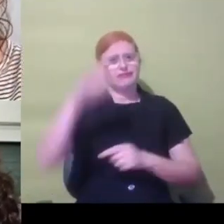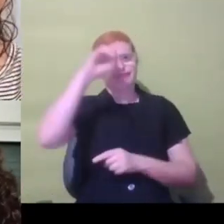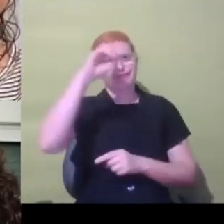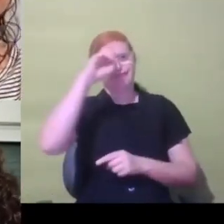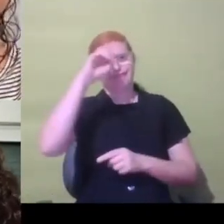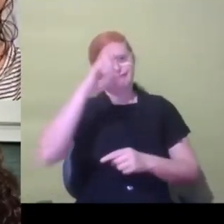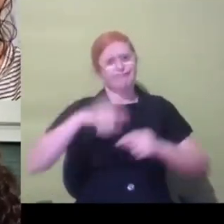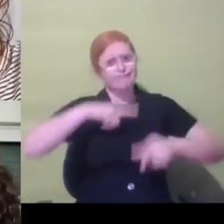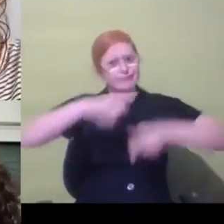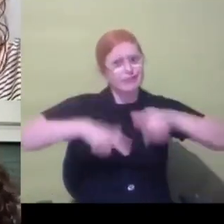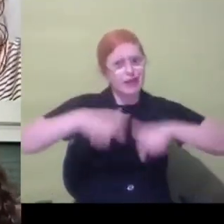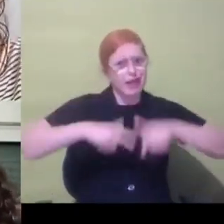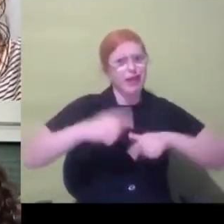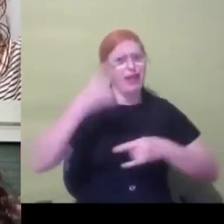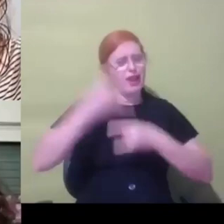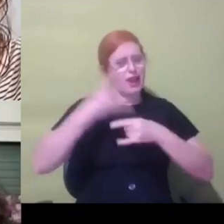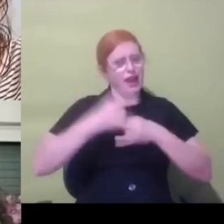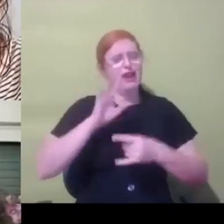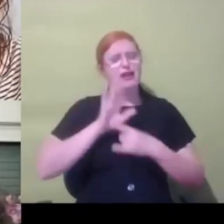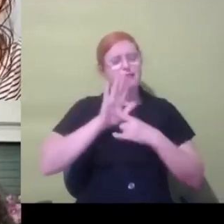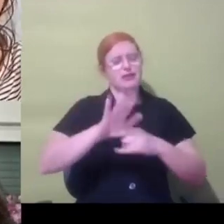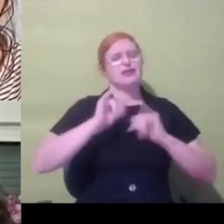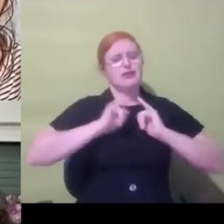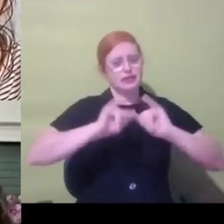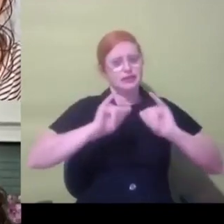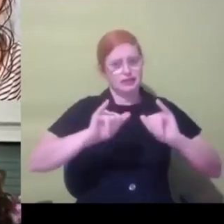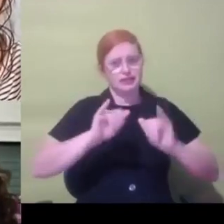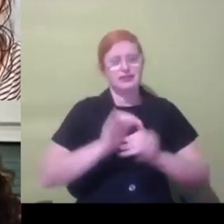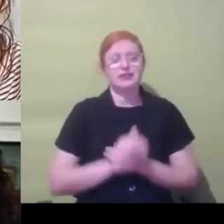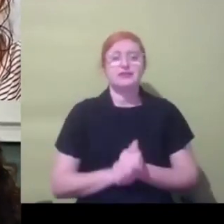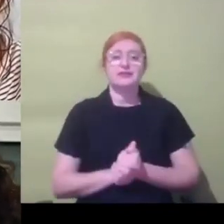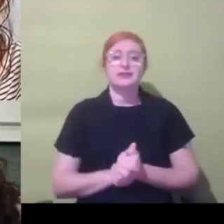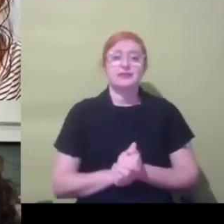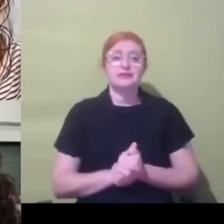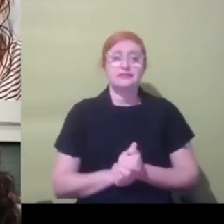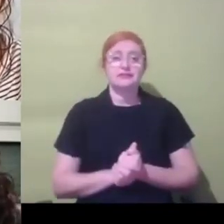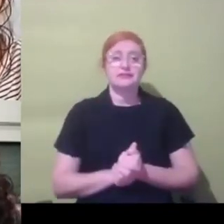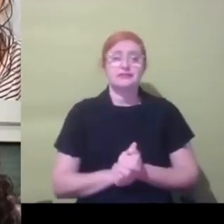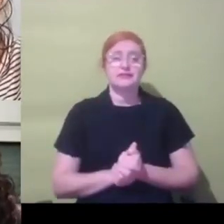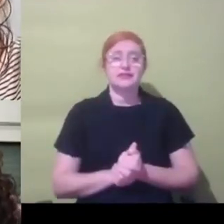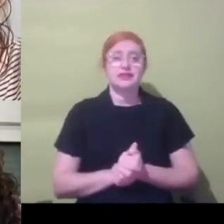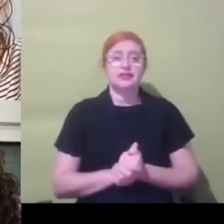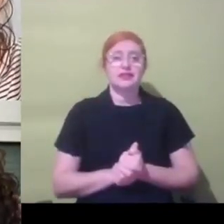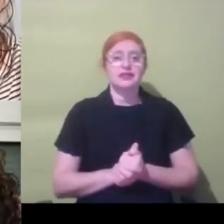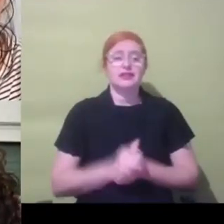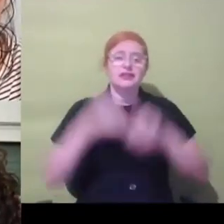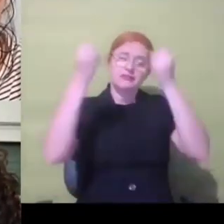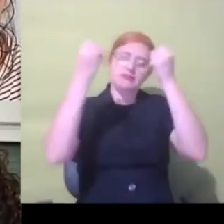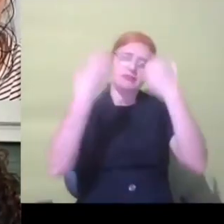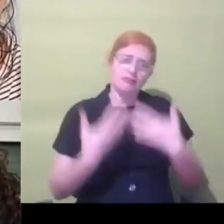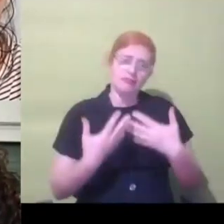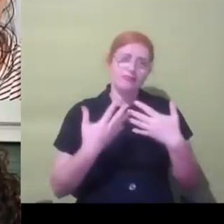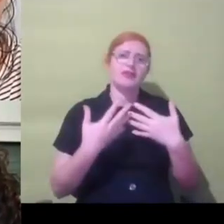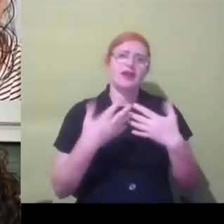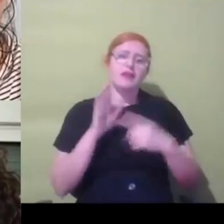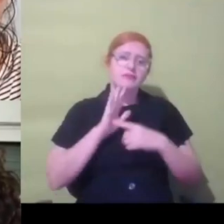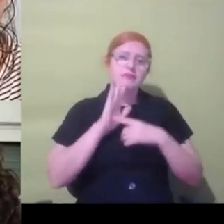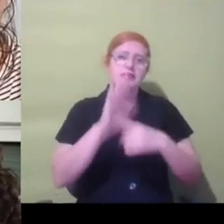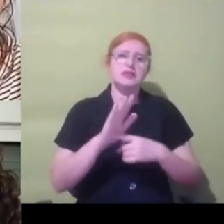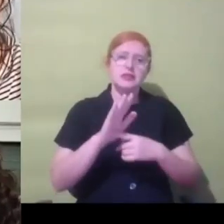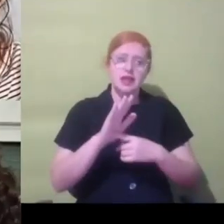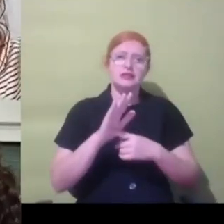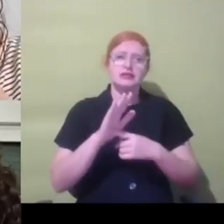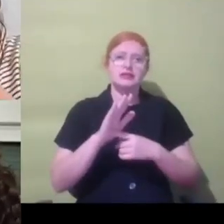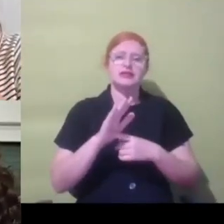nessa live para apresentar a nossa campanha e dizer um pouquinho, né? Apresentar um